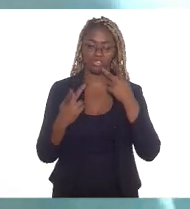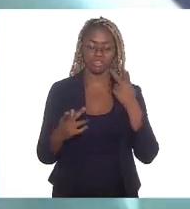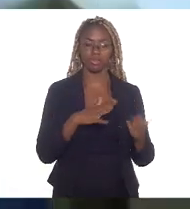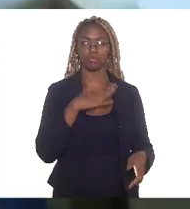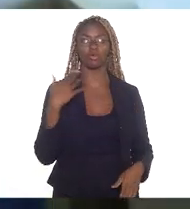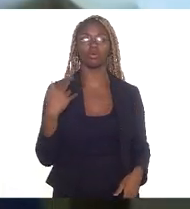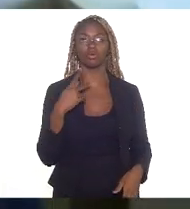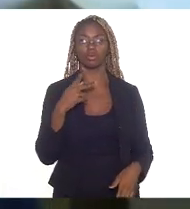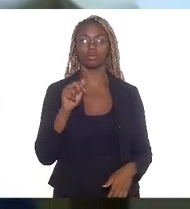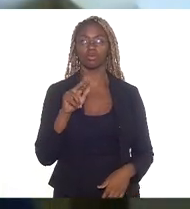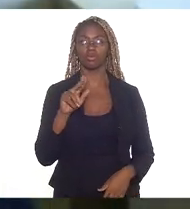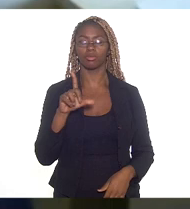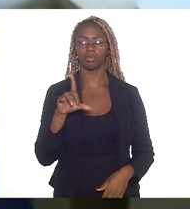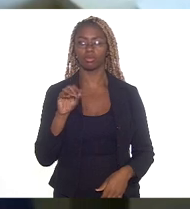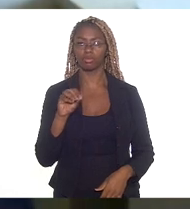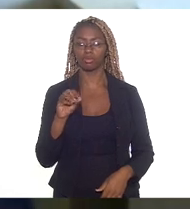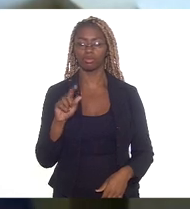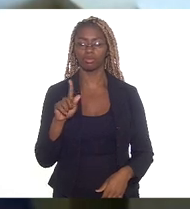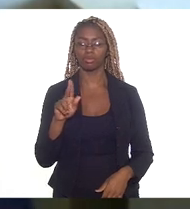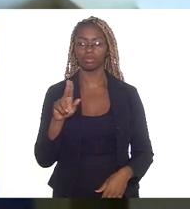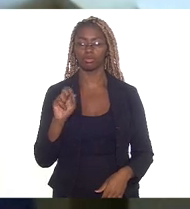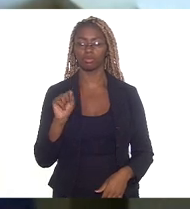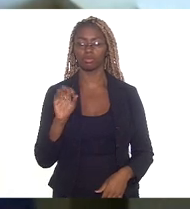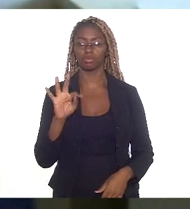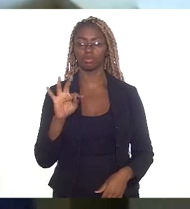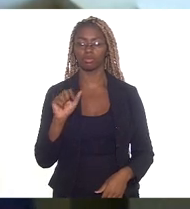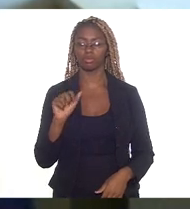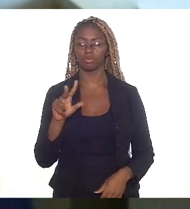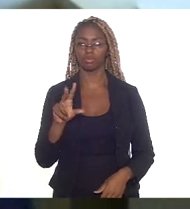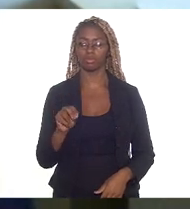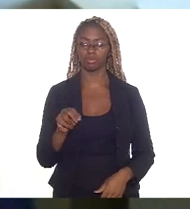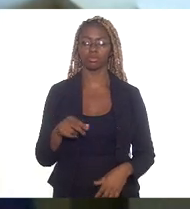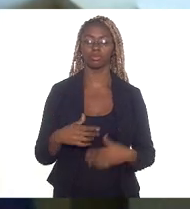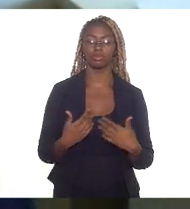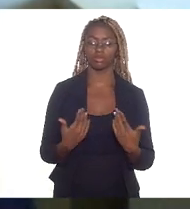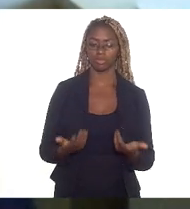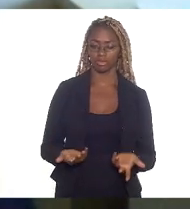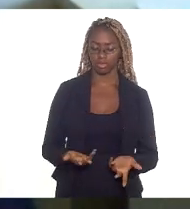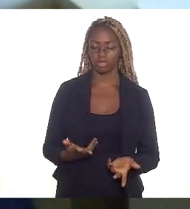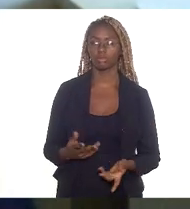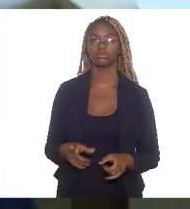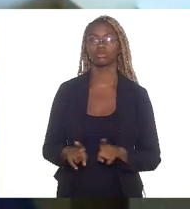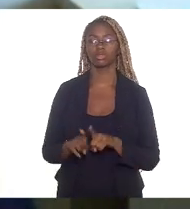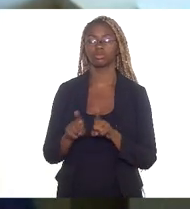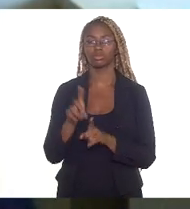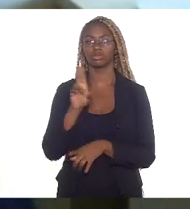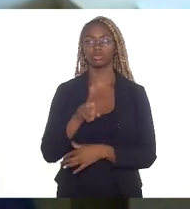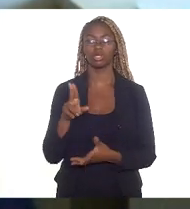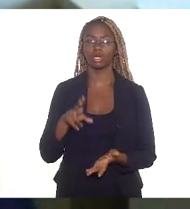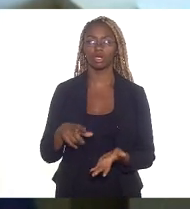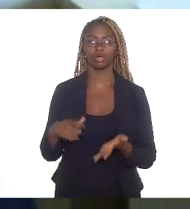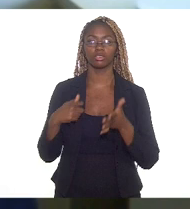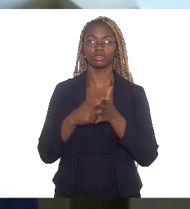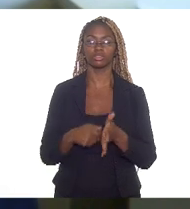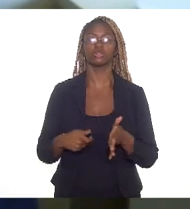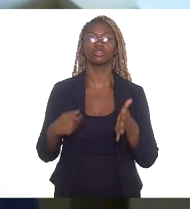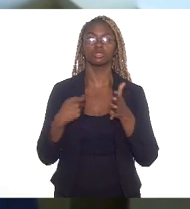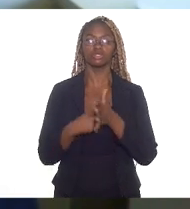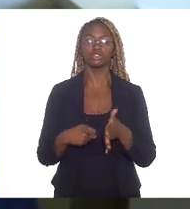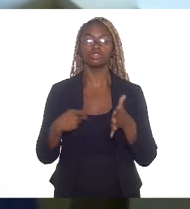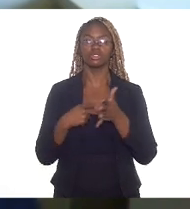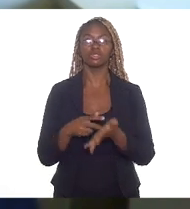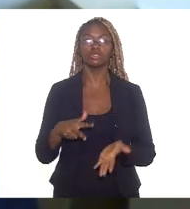do Paulo Gustavo, que usava como resistência o riso,